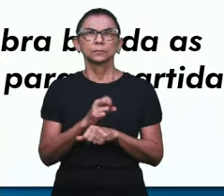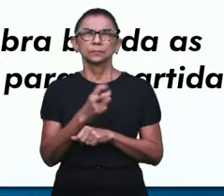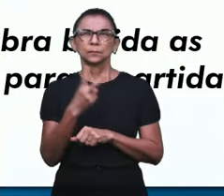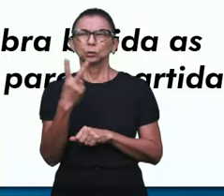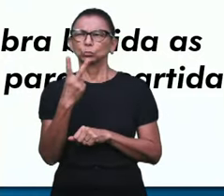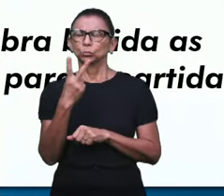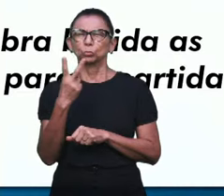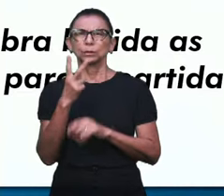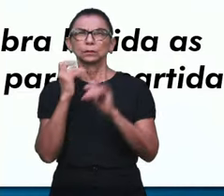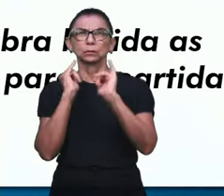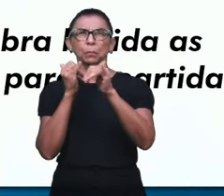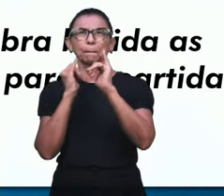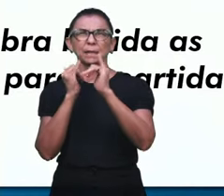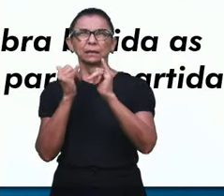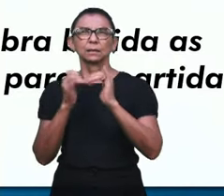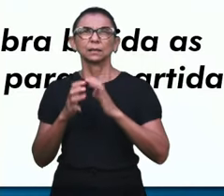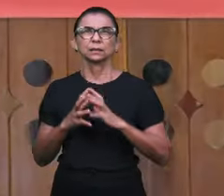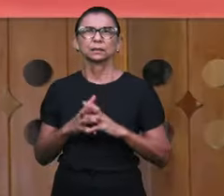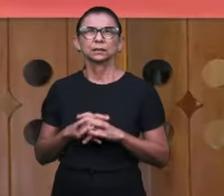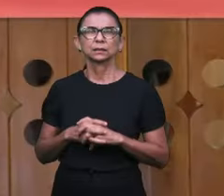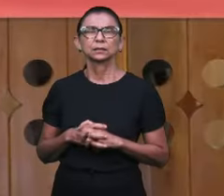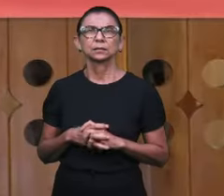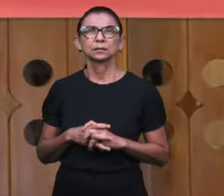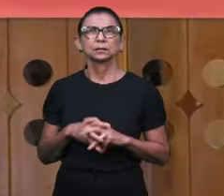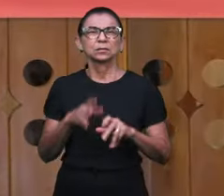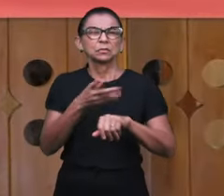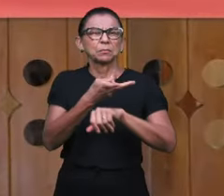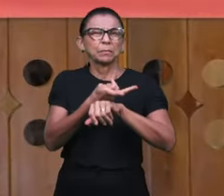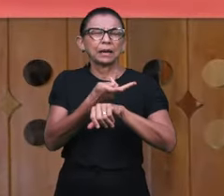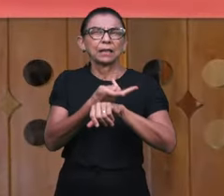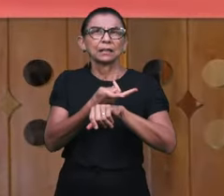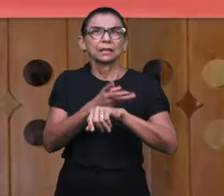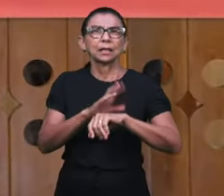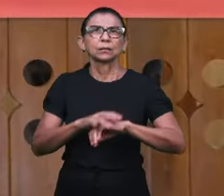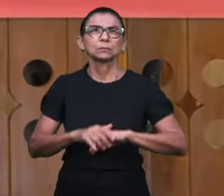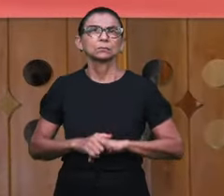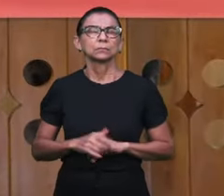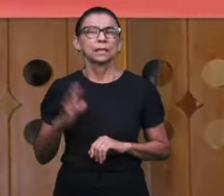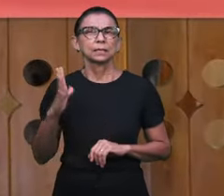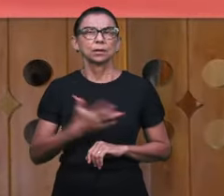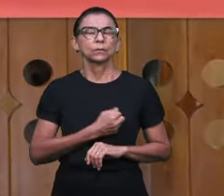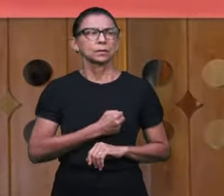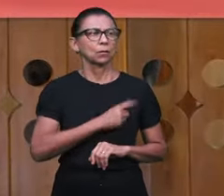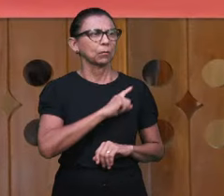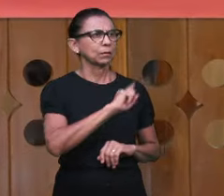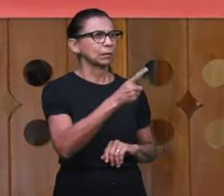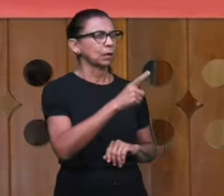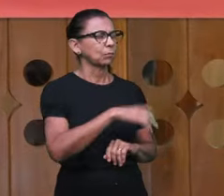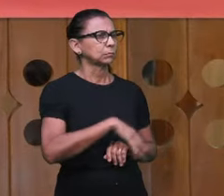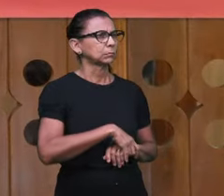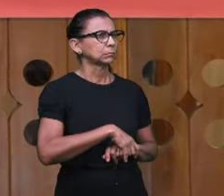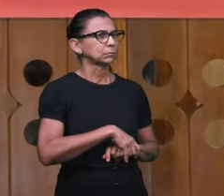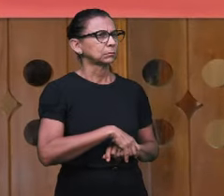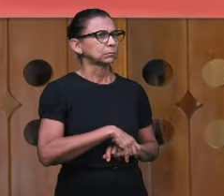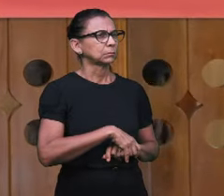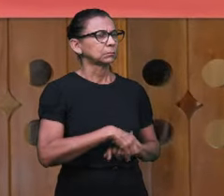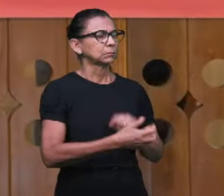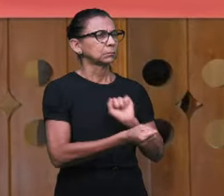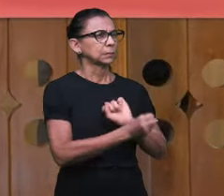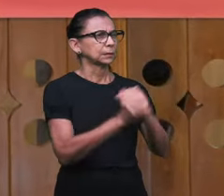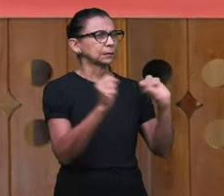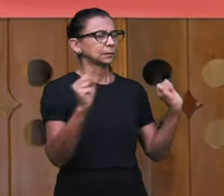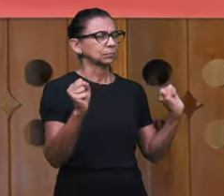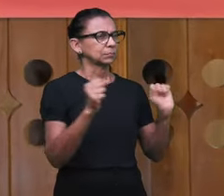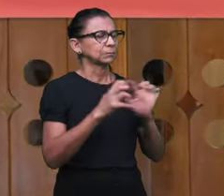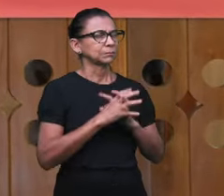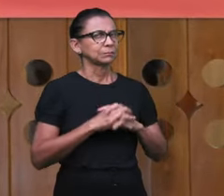Duas trombetas de prata. Prata de quê? Salvação. Não, senhor, redenção. Redenção. Está vendo? Você está ensinando errado. Pois é.